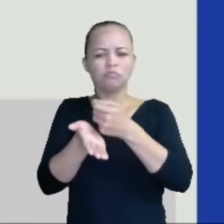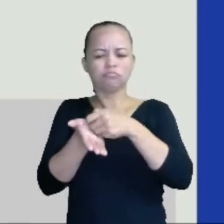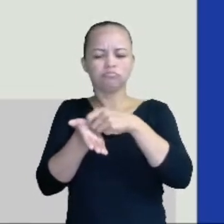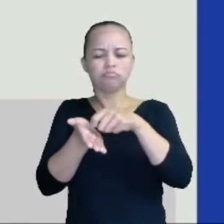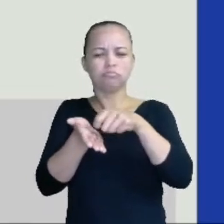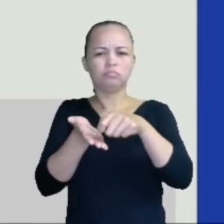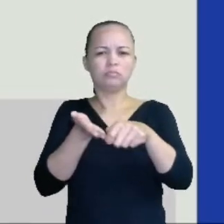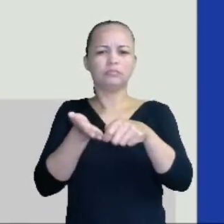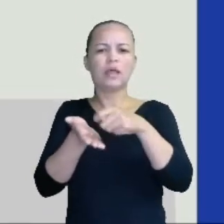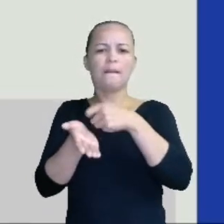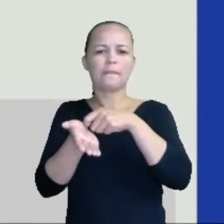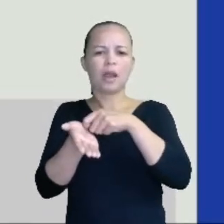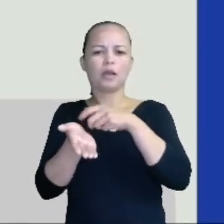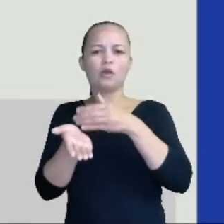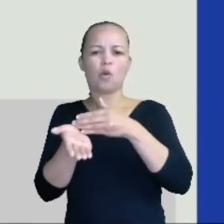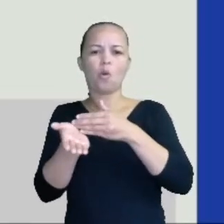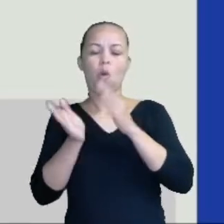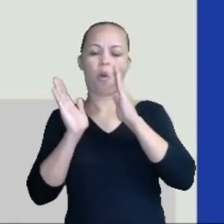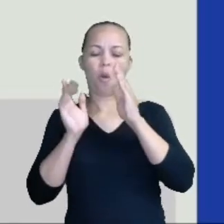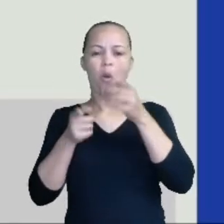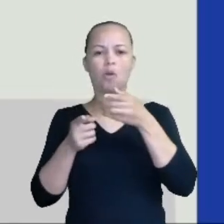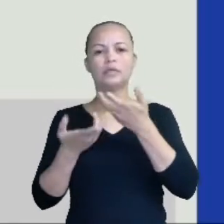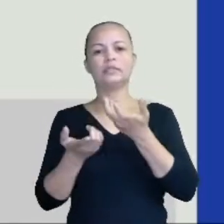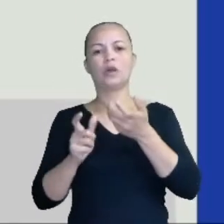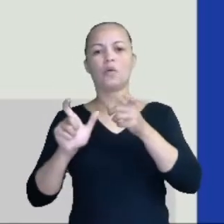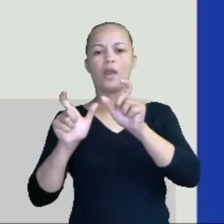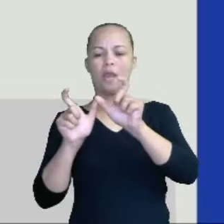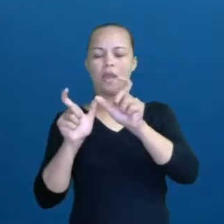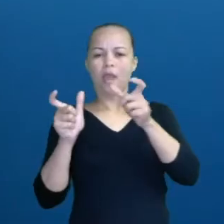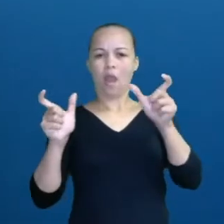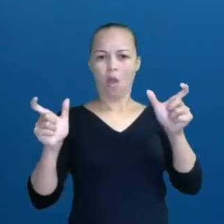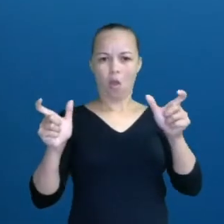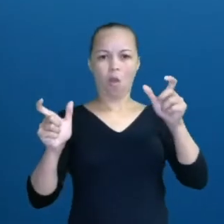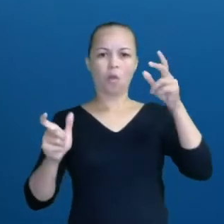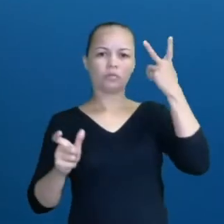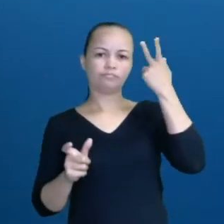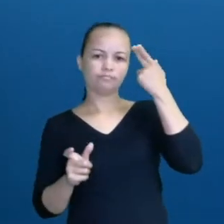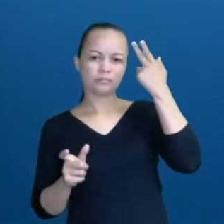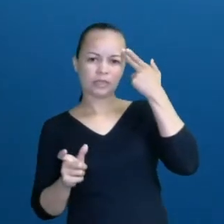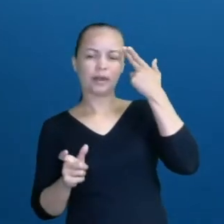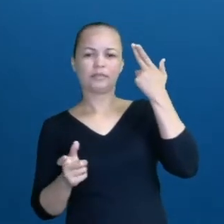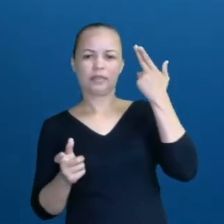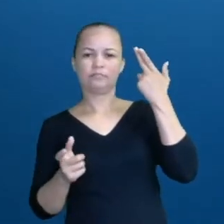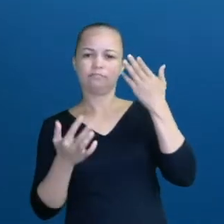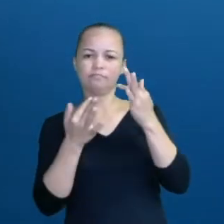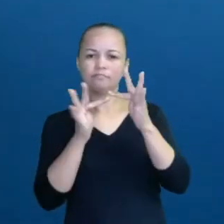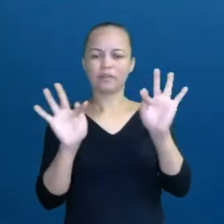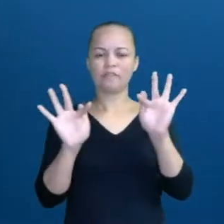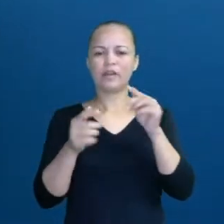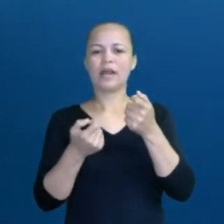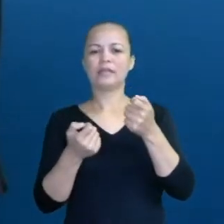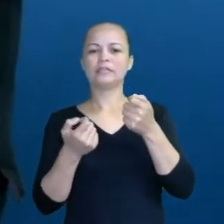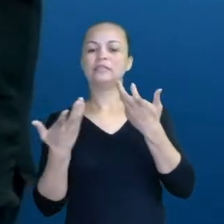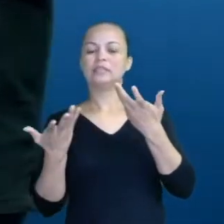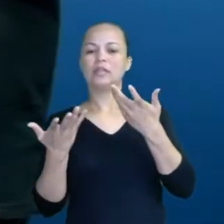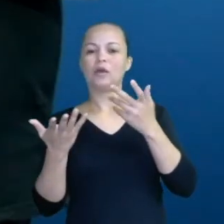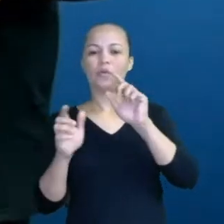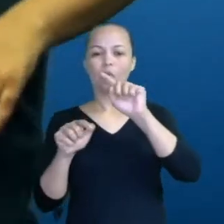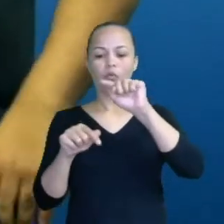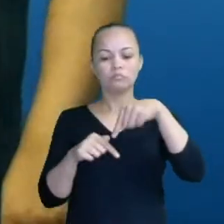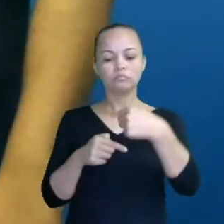de ordem direta da frase, ou seja, o sujeito aparece logo no começo da frase, em seguida o